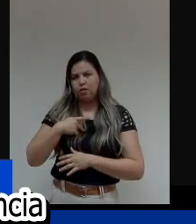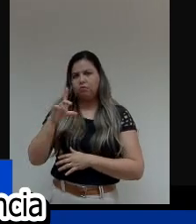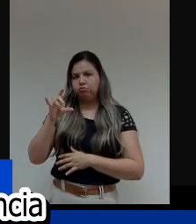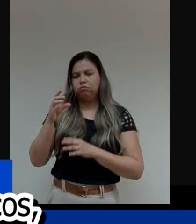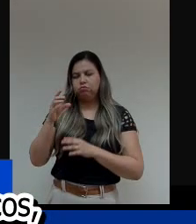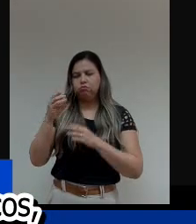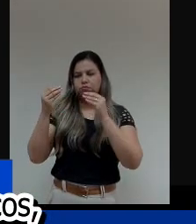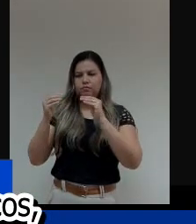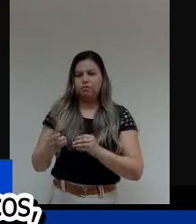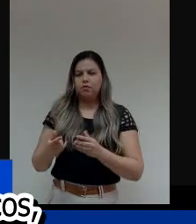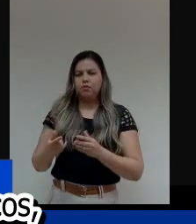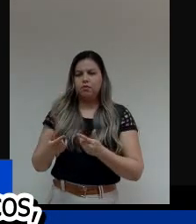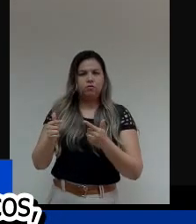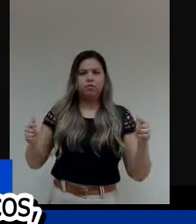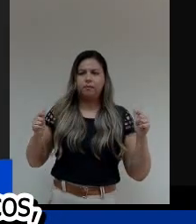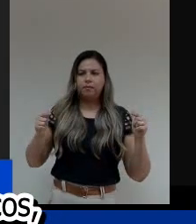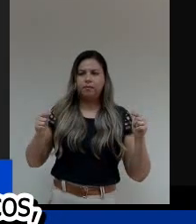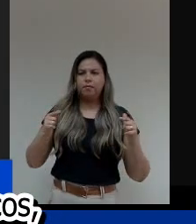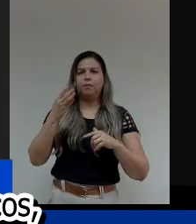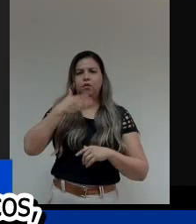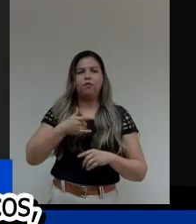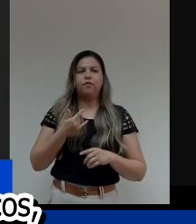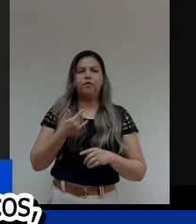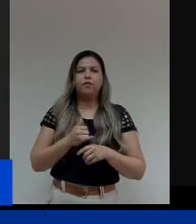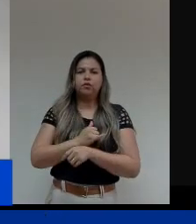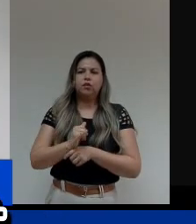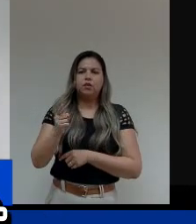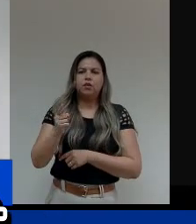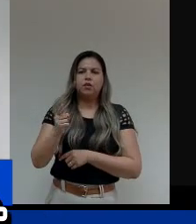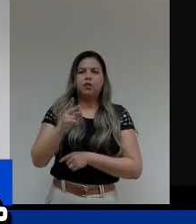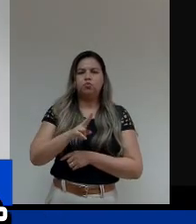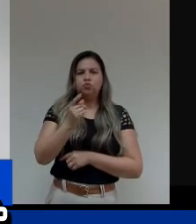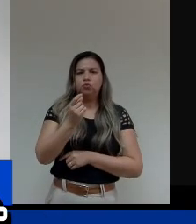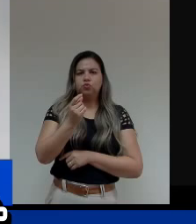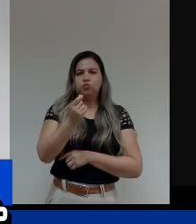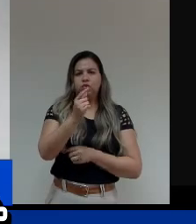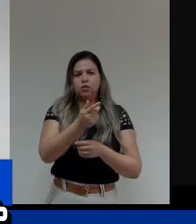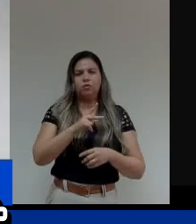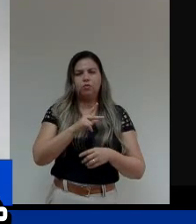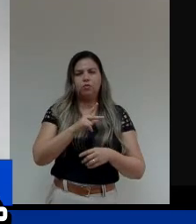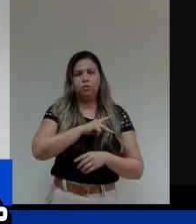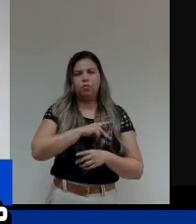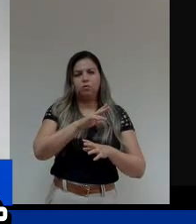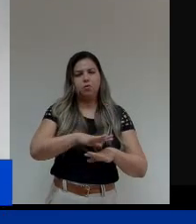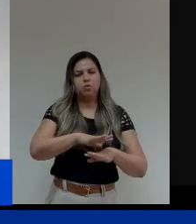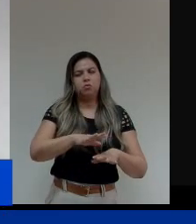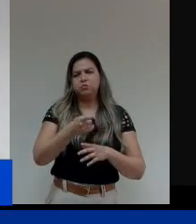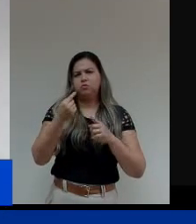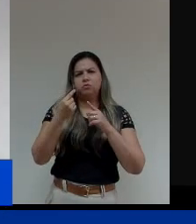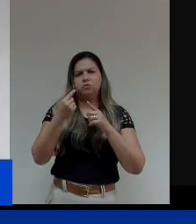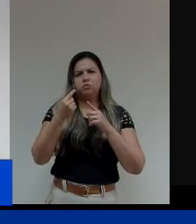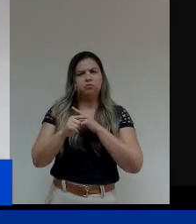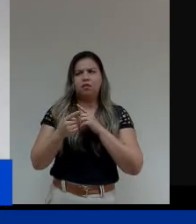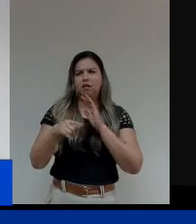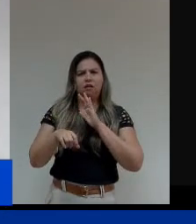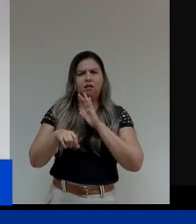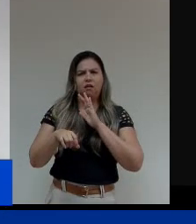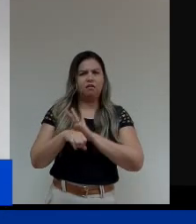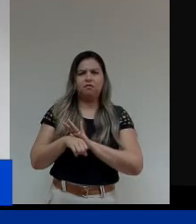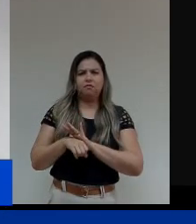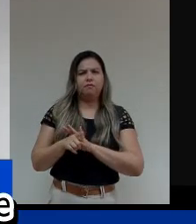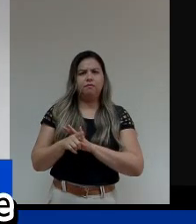sem evidência de que é realizada com o uso de recursos públicos, não demonstra irregularidade da conduta. Assim constou na